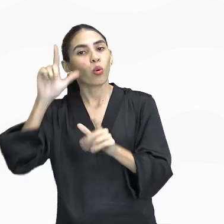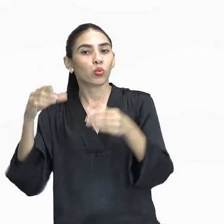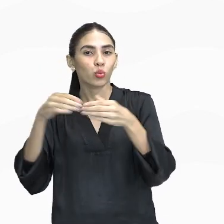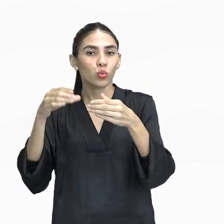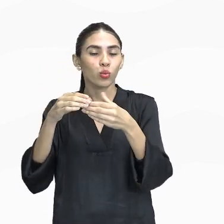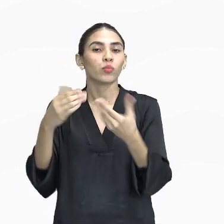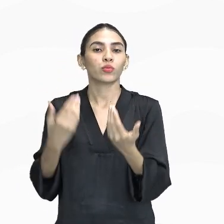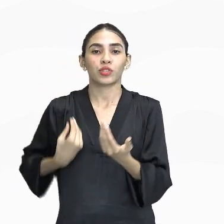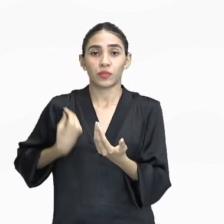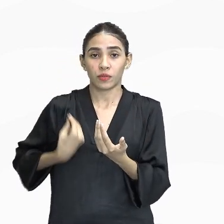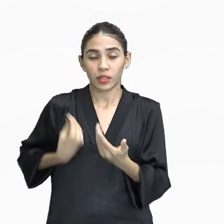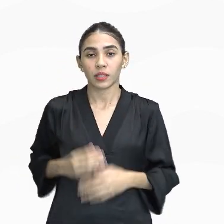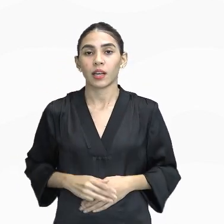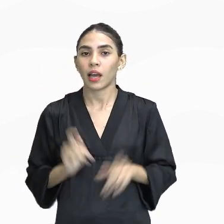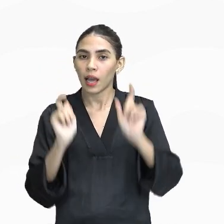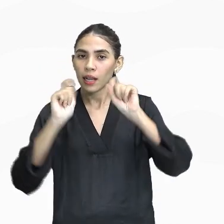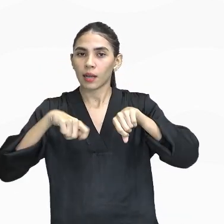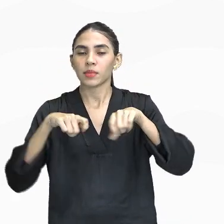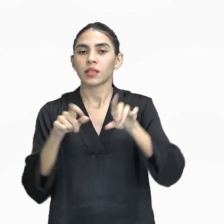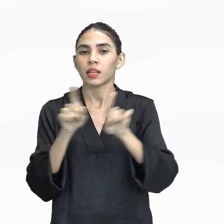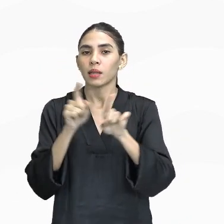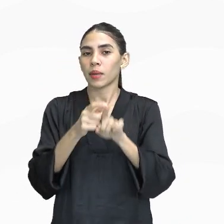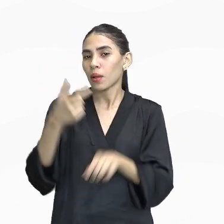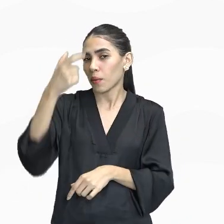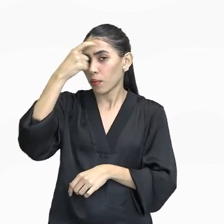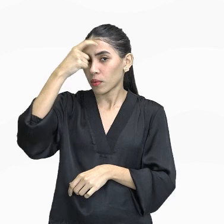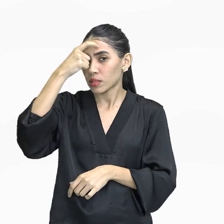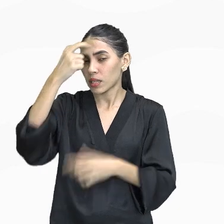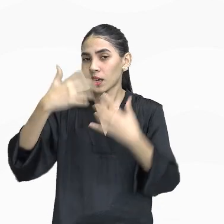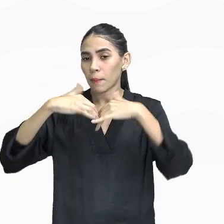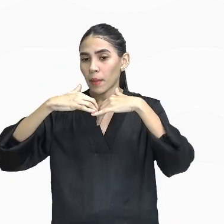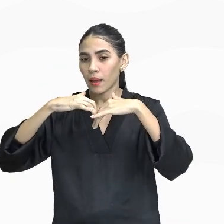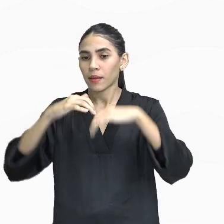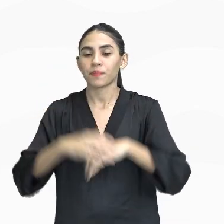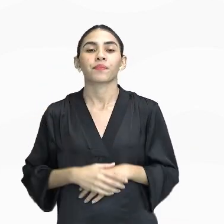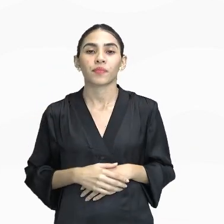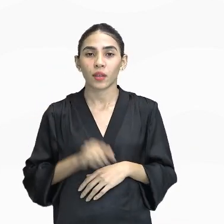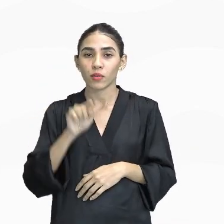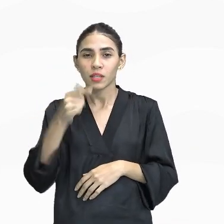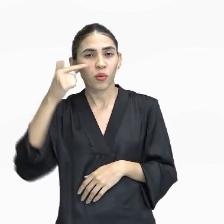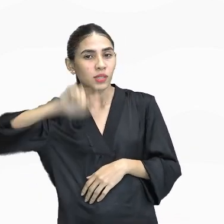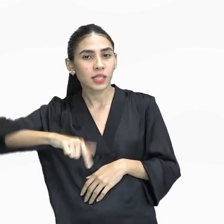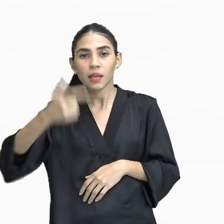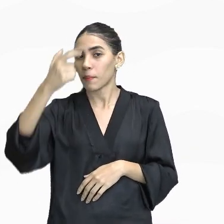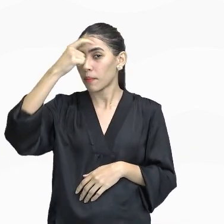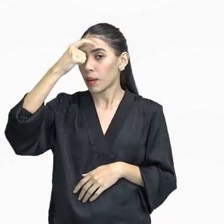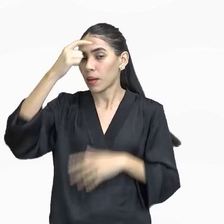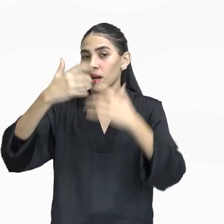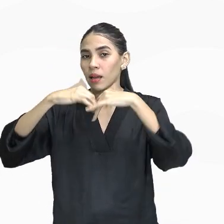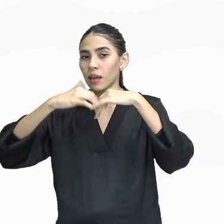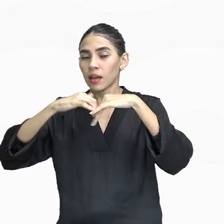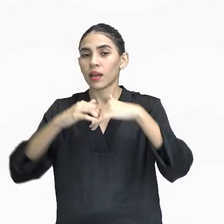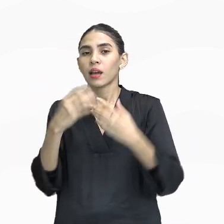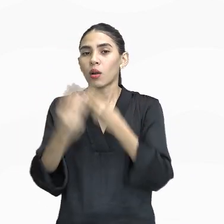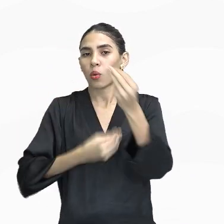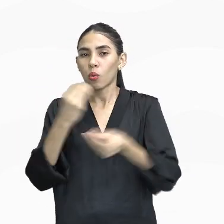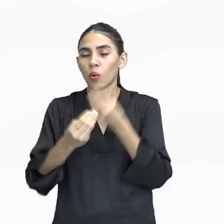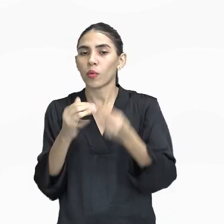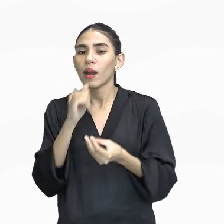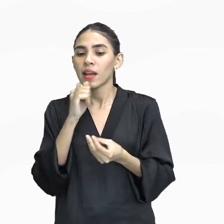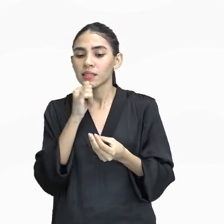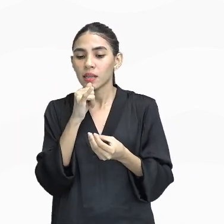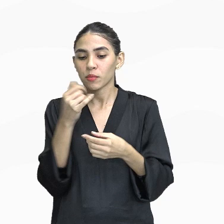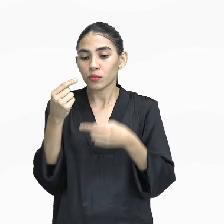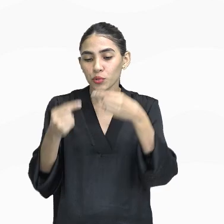Essa capacidade, essa consciência, essa capacidade cognitiva de raciocinar, de se colocar diante de uma